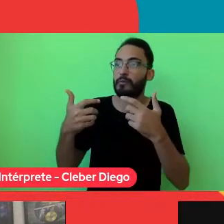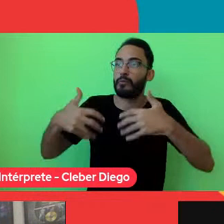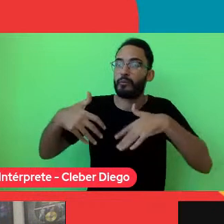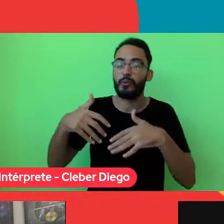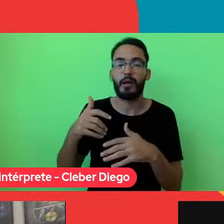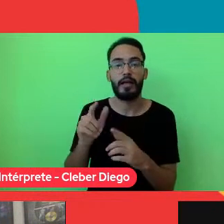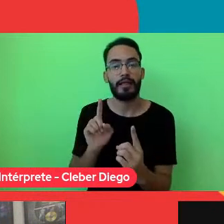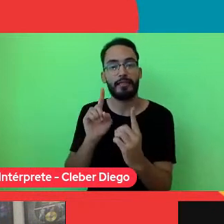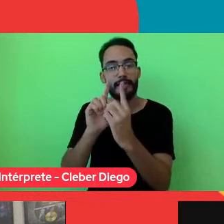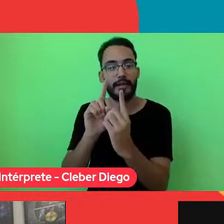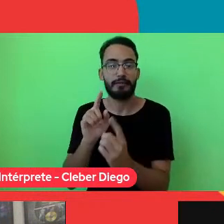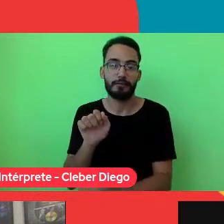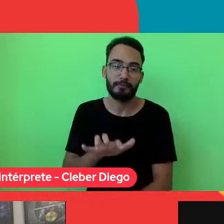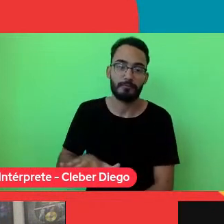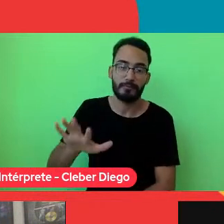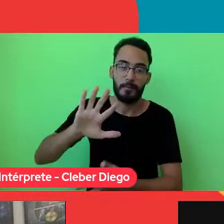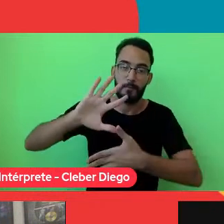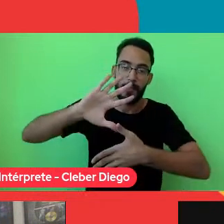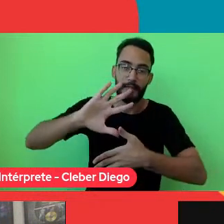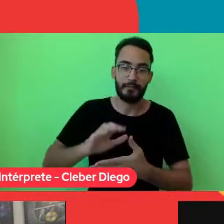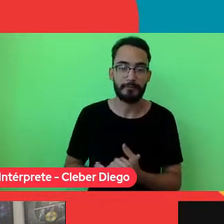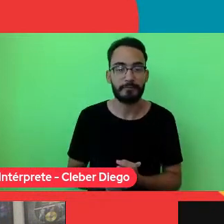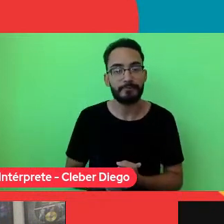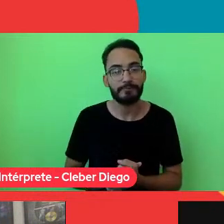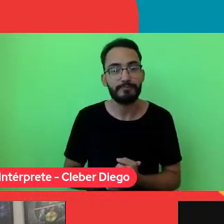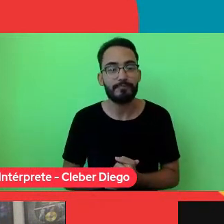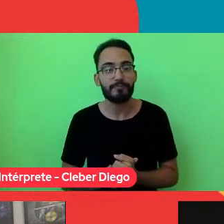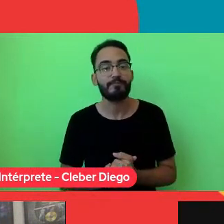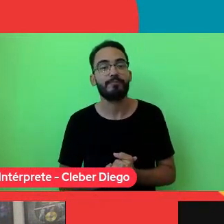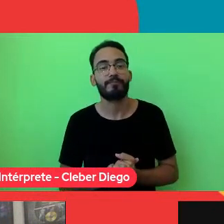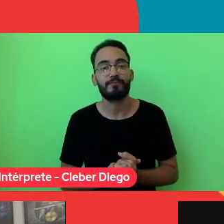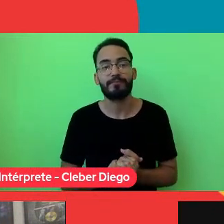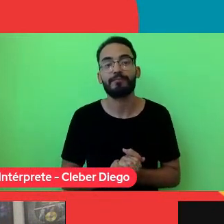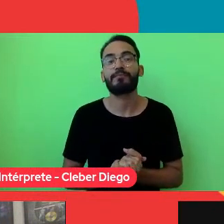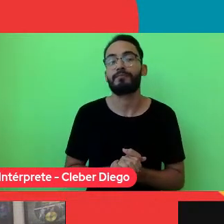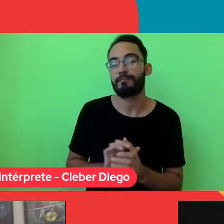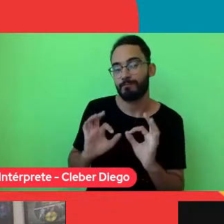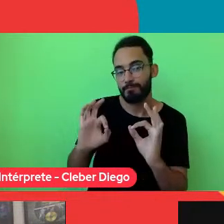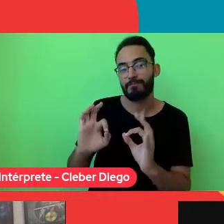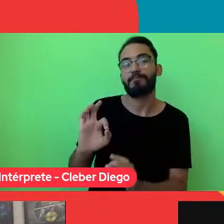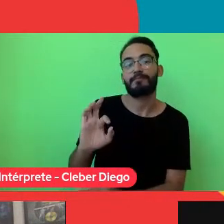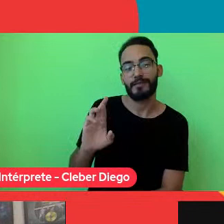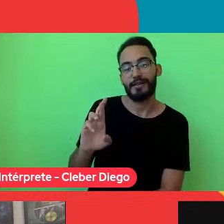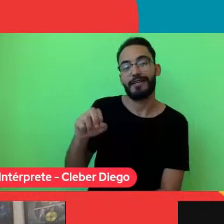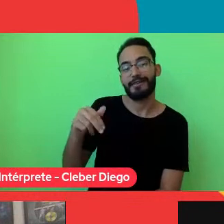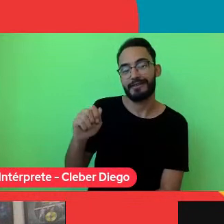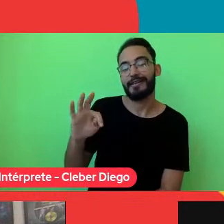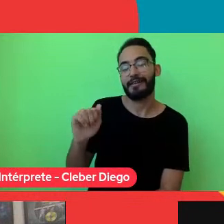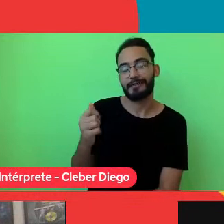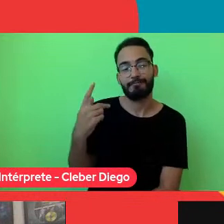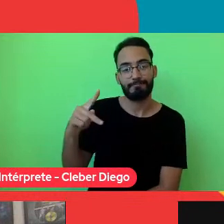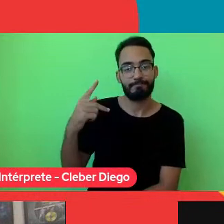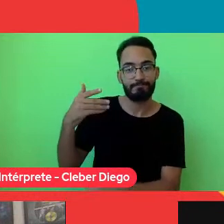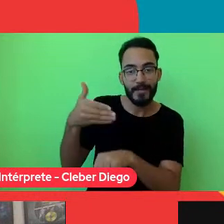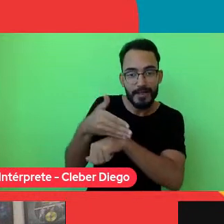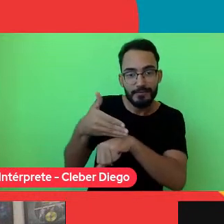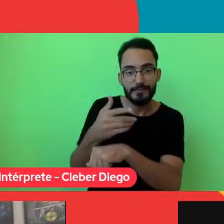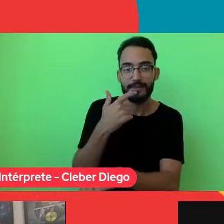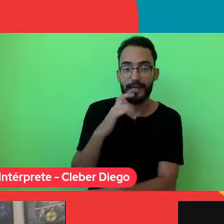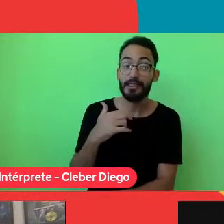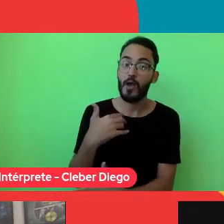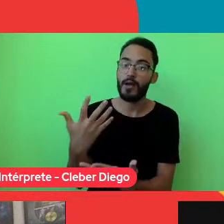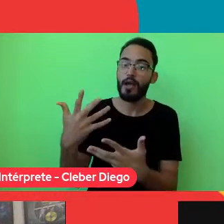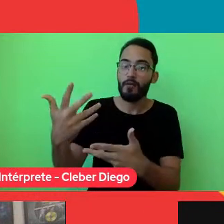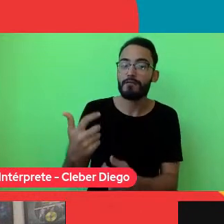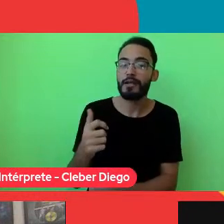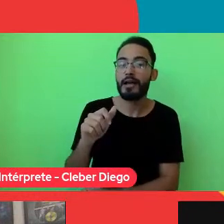Latina. Bacana, Rê. Eu queria aproveitar que você contou um pouquinho da sua atuação aqui na CIT. Eu queria convidar a Ana